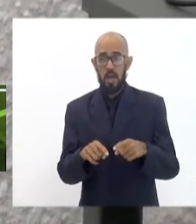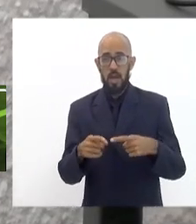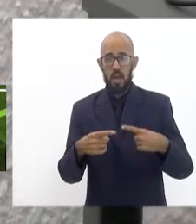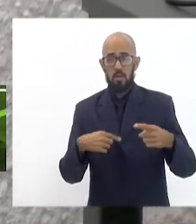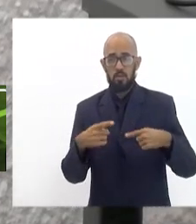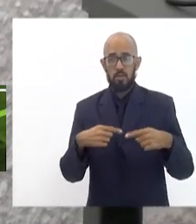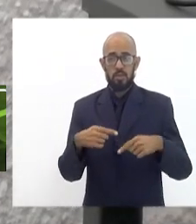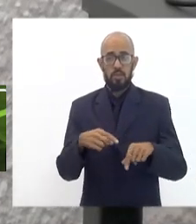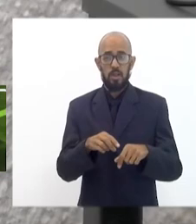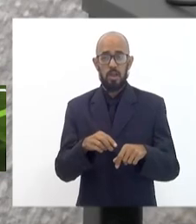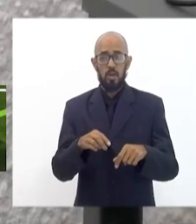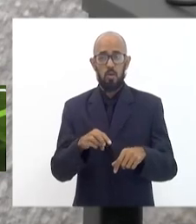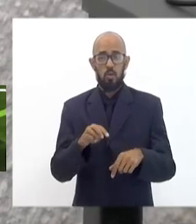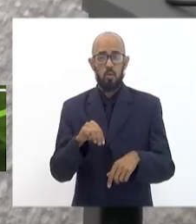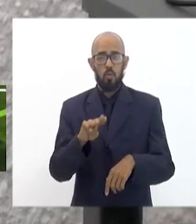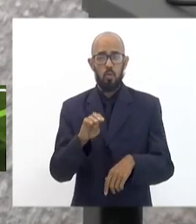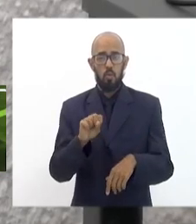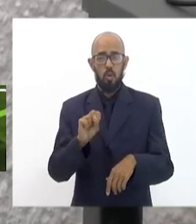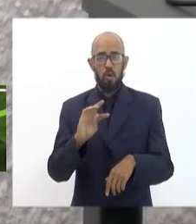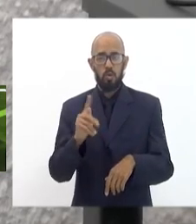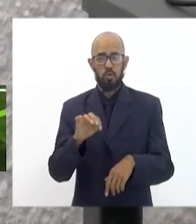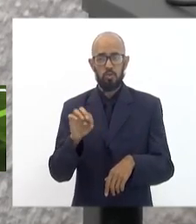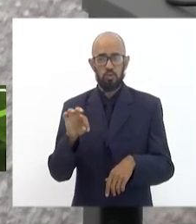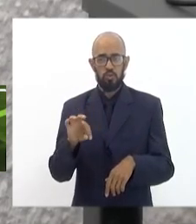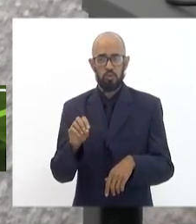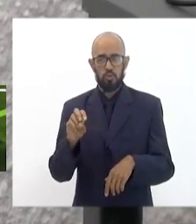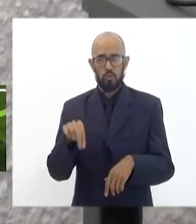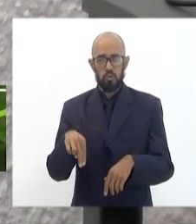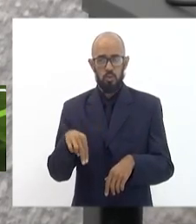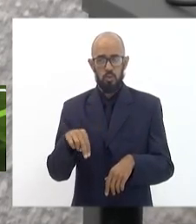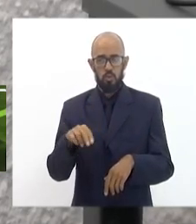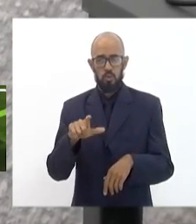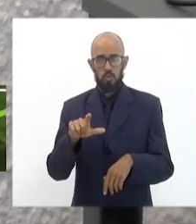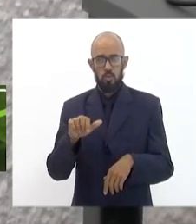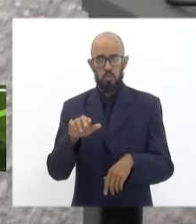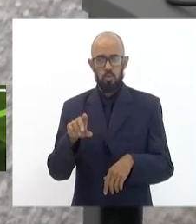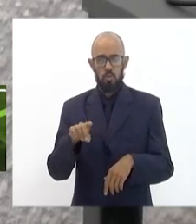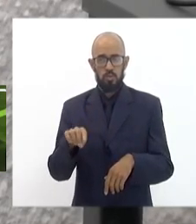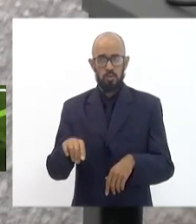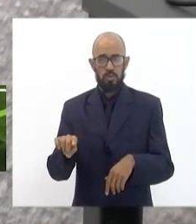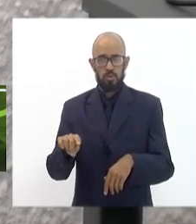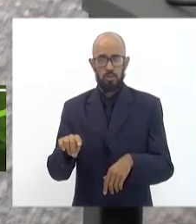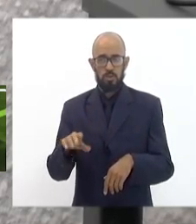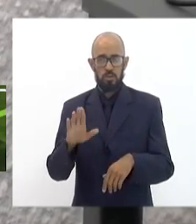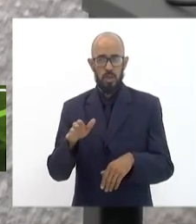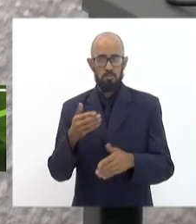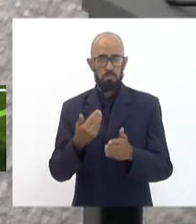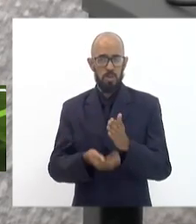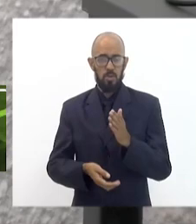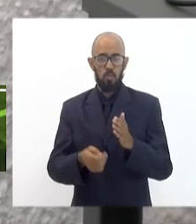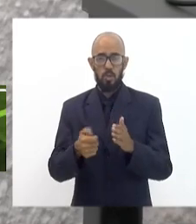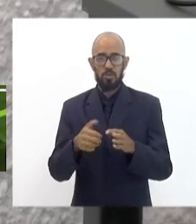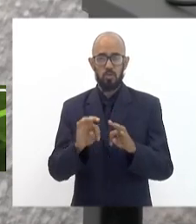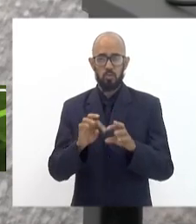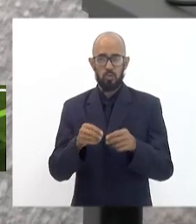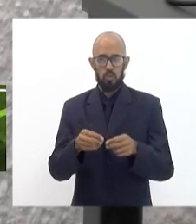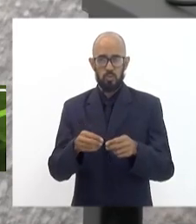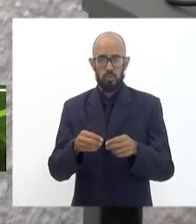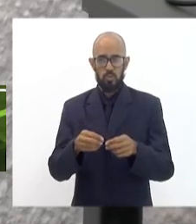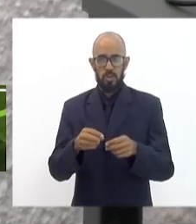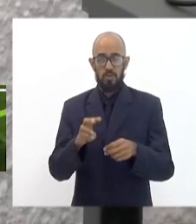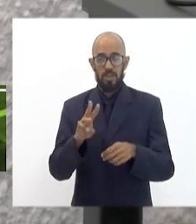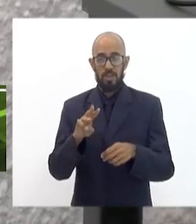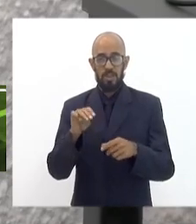a Via Principal de Petrópolis É é um certo trecho perdeu quase a rua toda e já podia estava a três metros se aproximar das